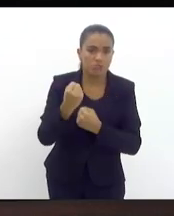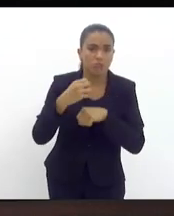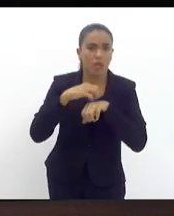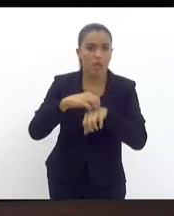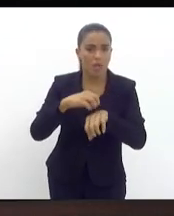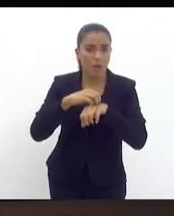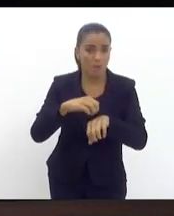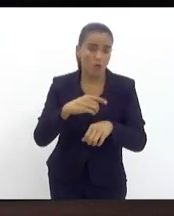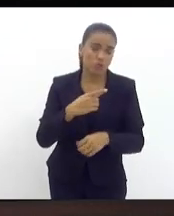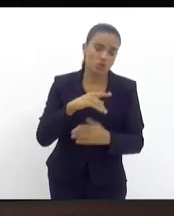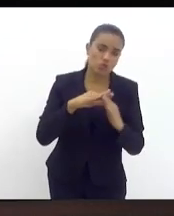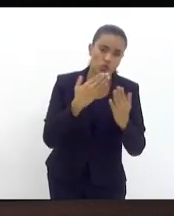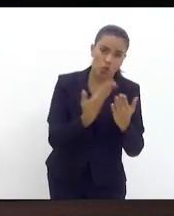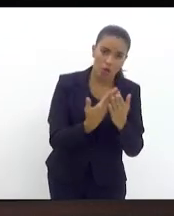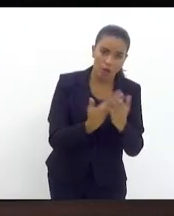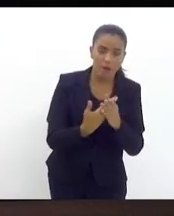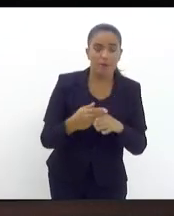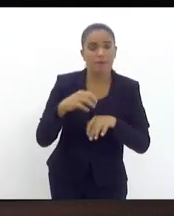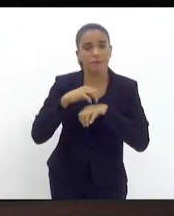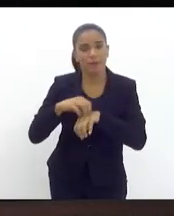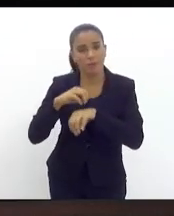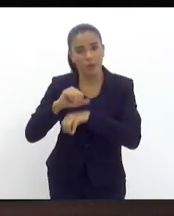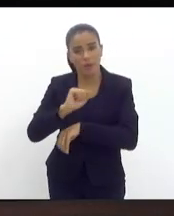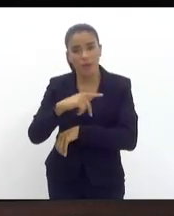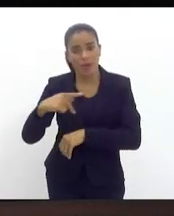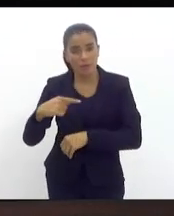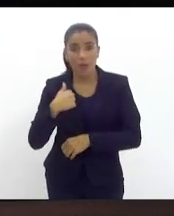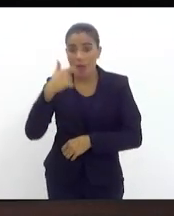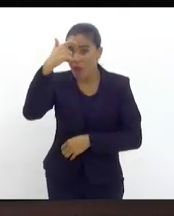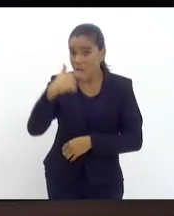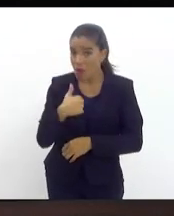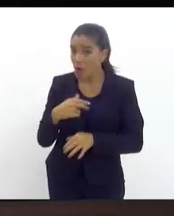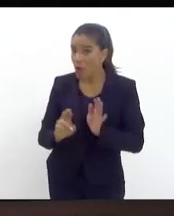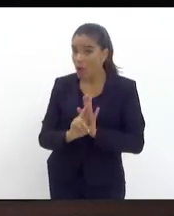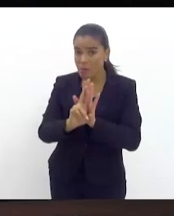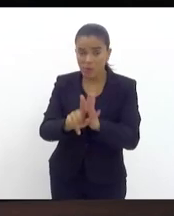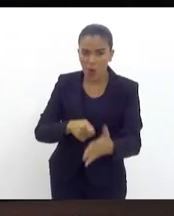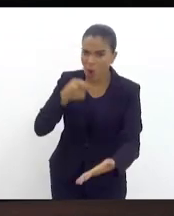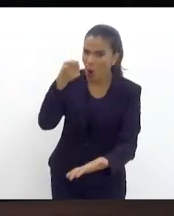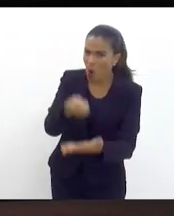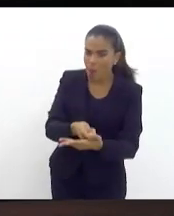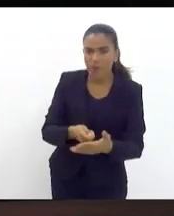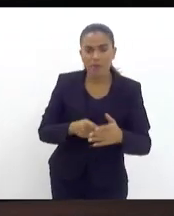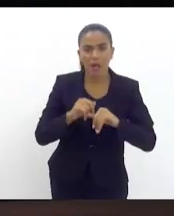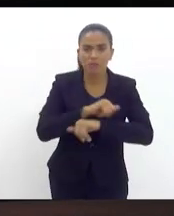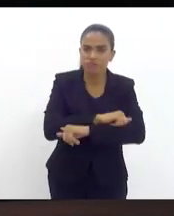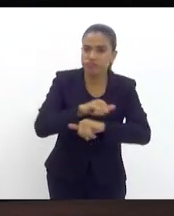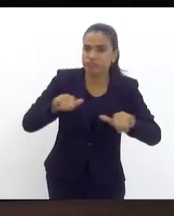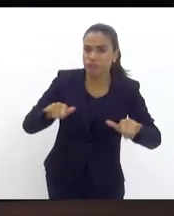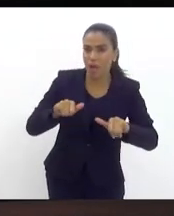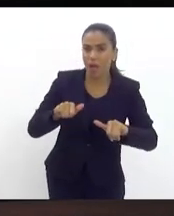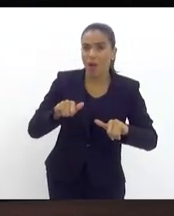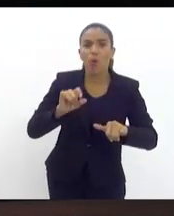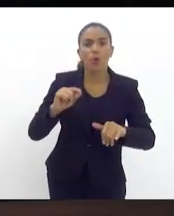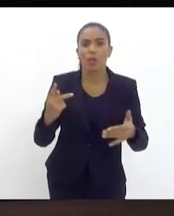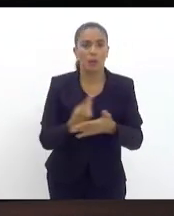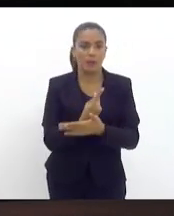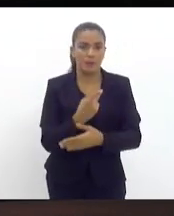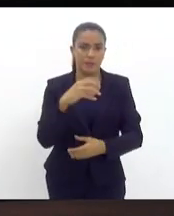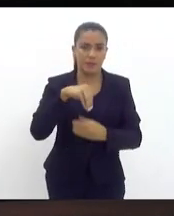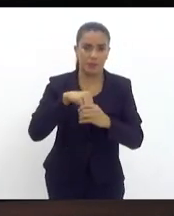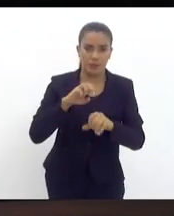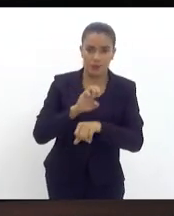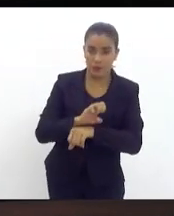escolar da minha cidade eu tenho obrigação de relatar o que está acontecendo hoje nosso estado